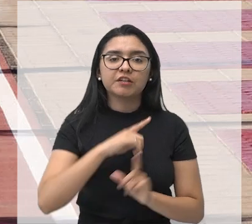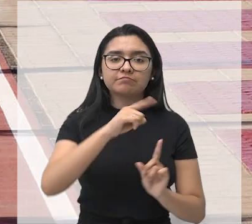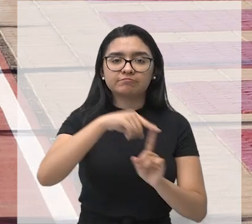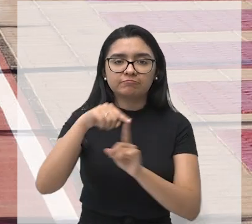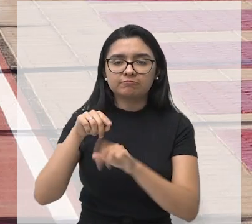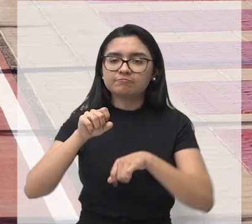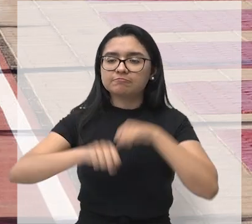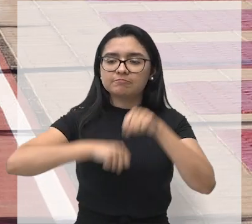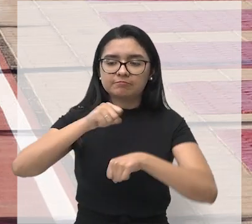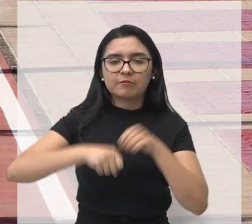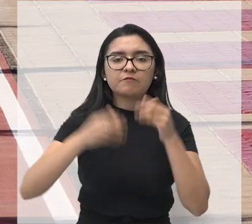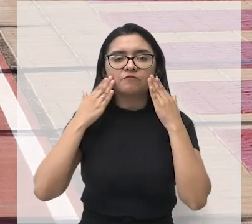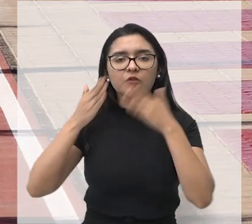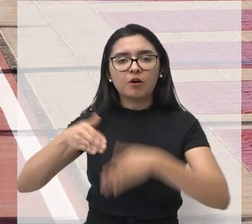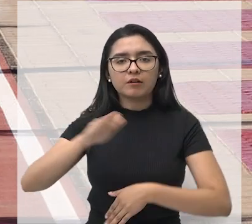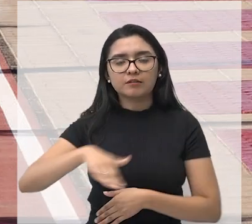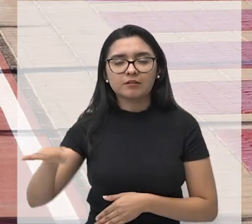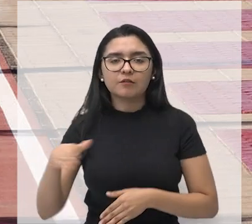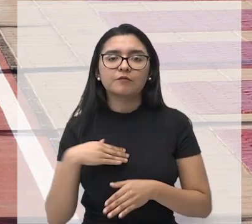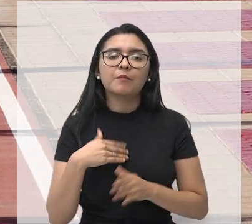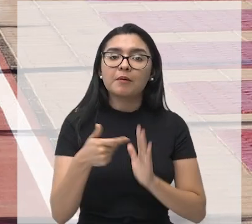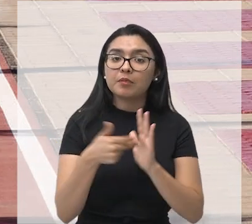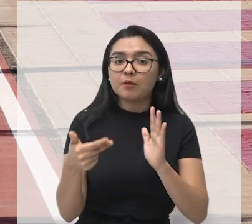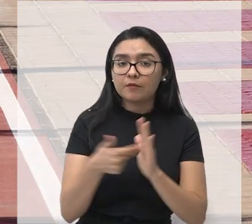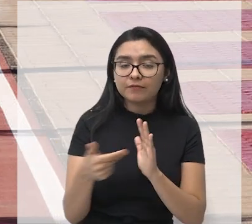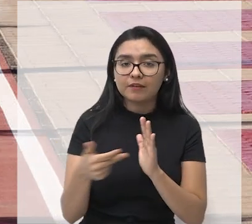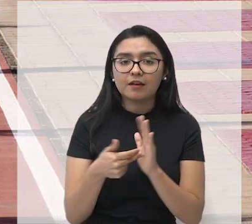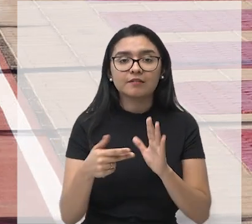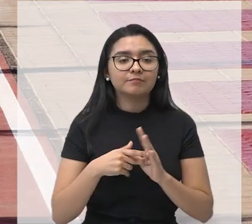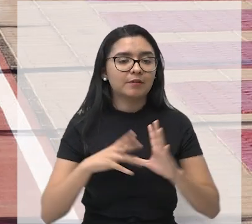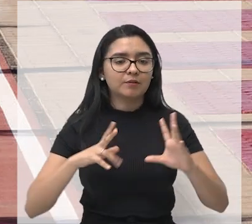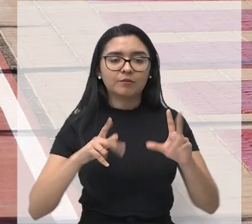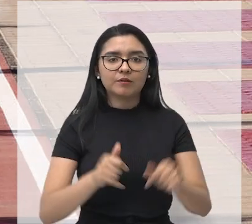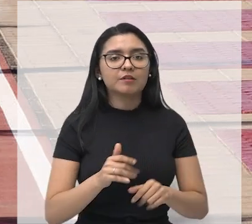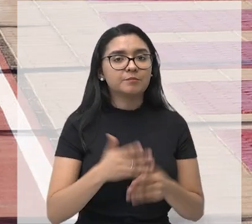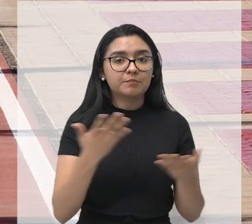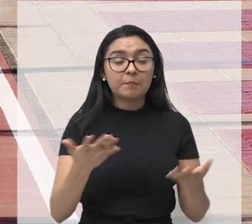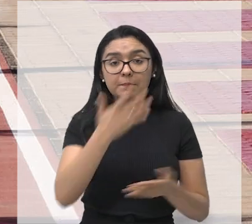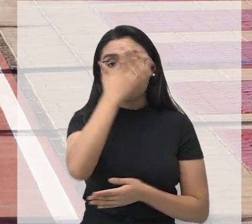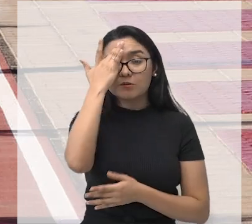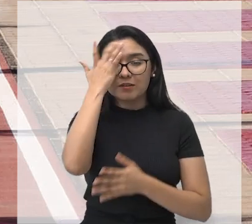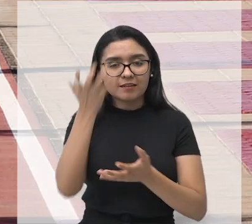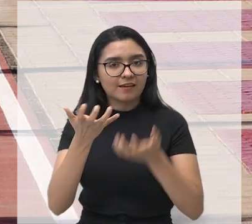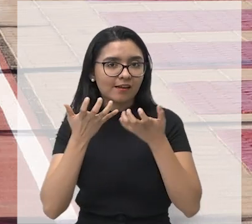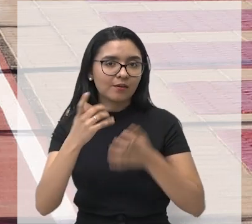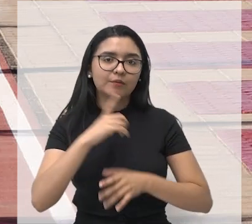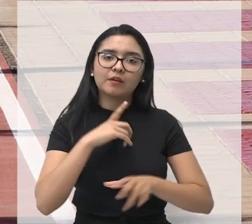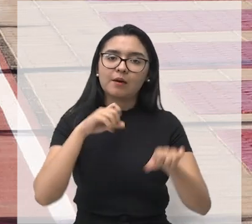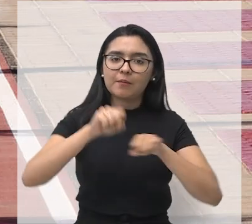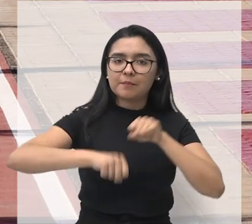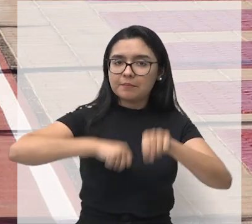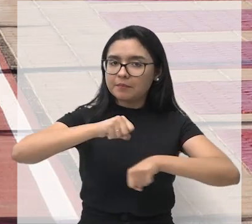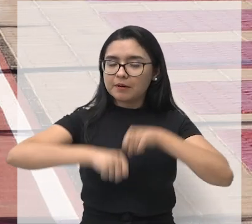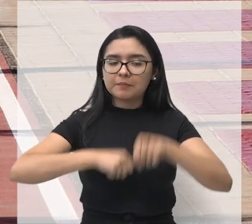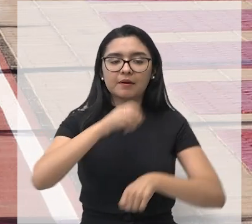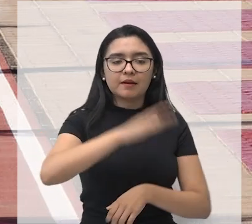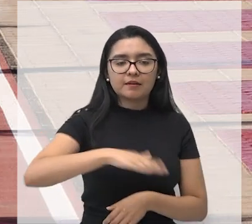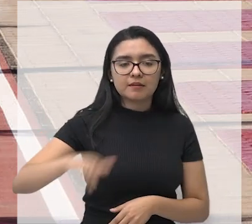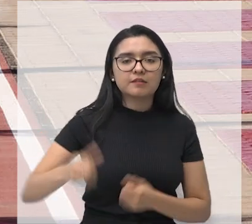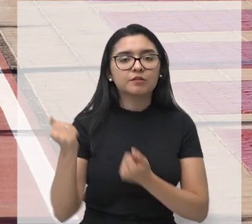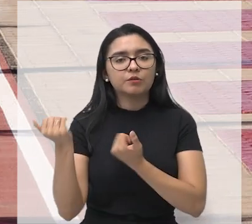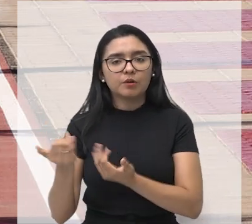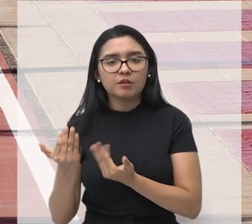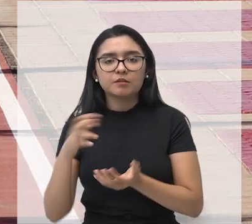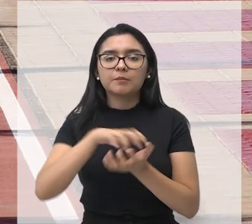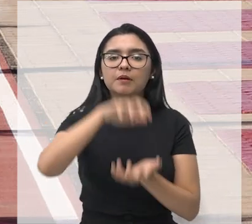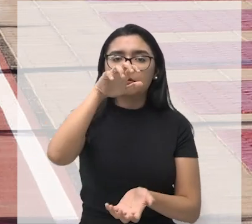também. Então, né, foi uma novidade para todo mundo e todo mundo queria ter uma bike e tinha uma bike para criança, para